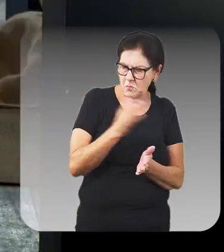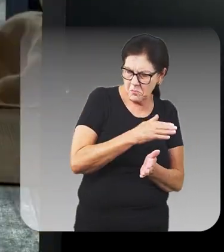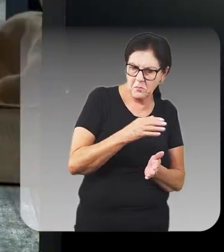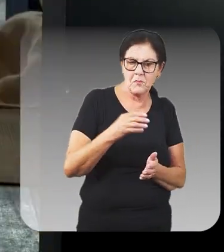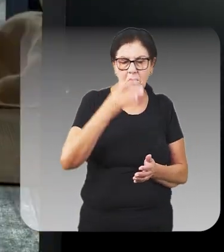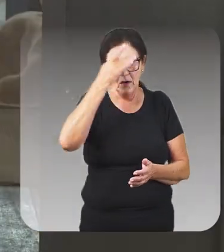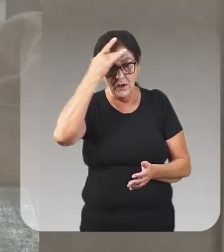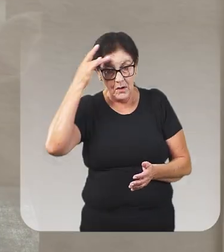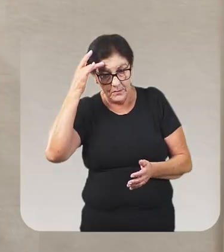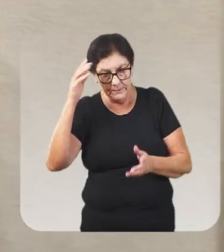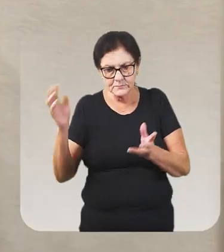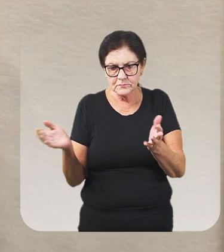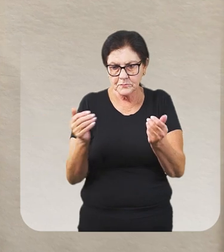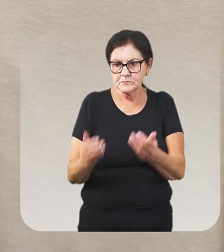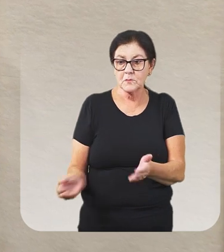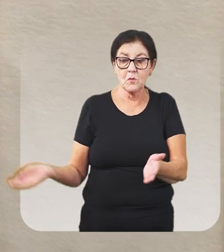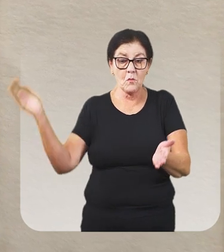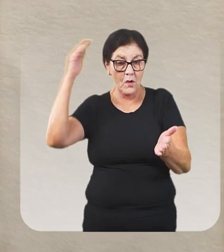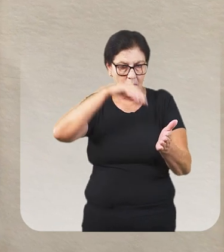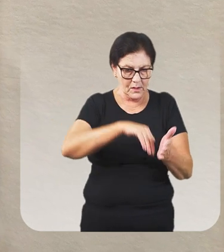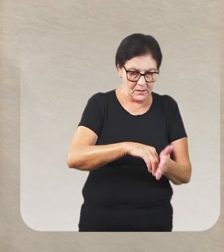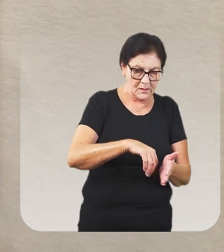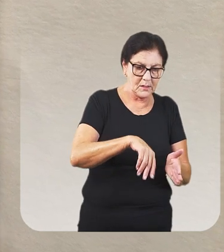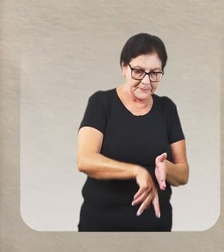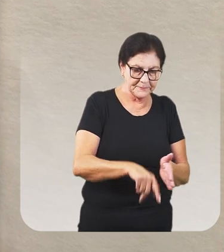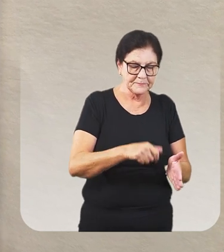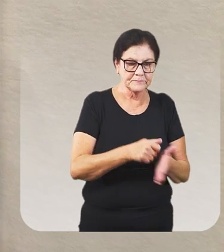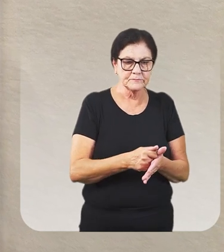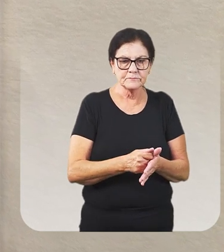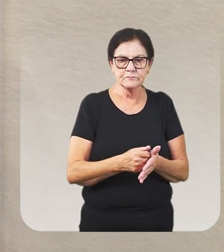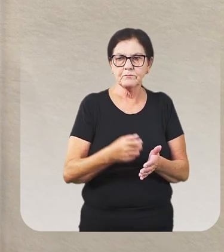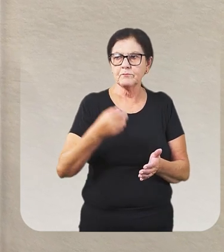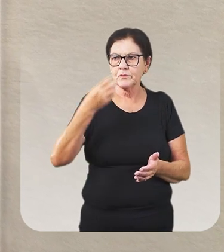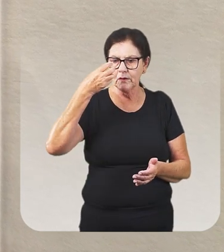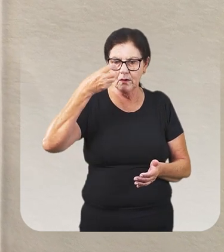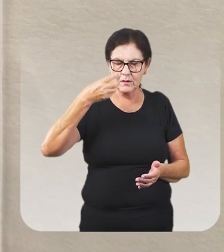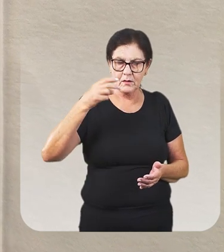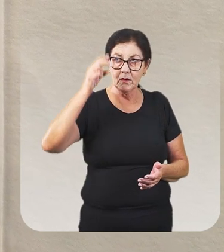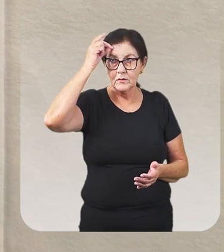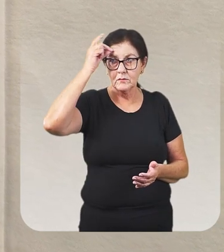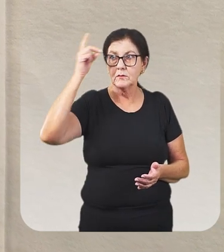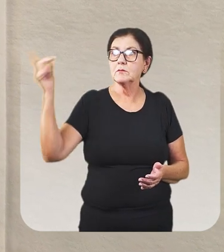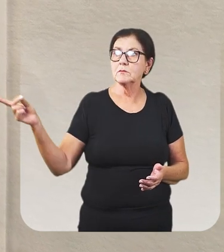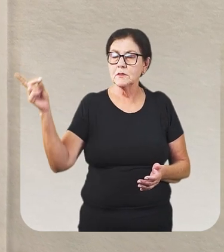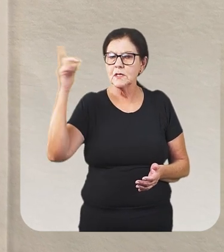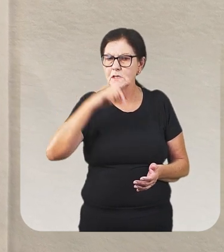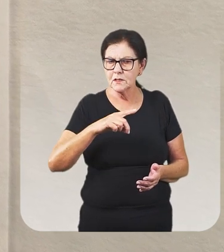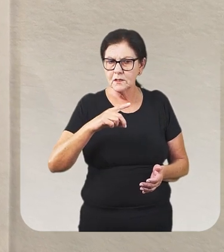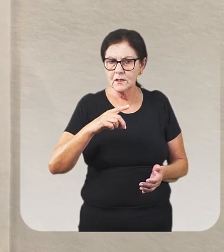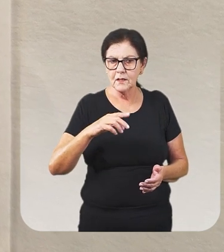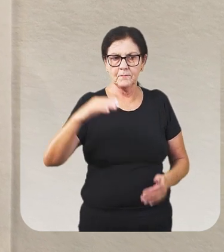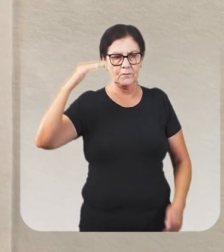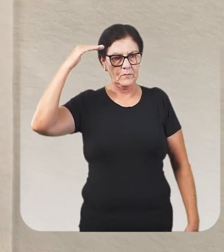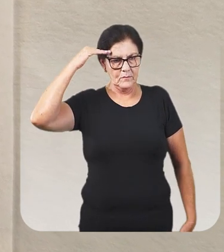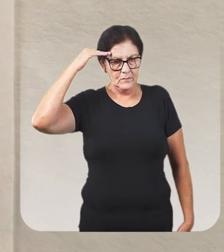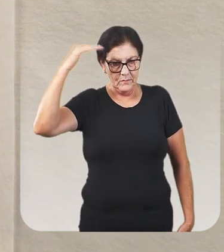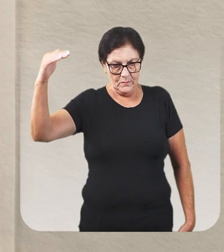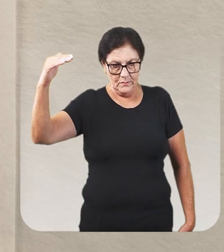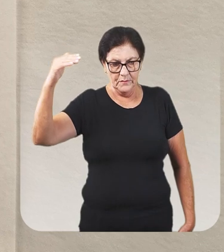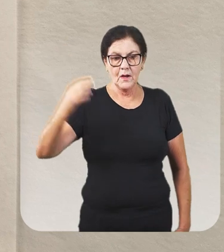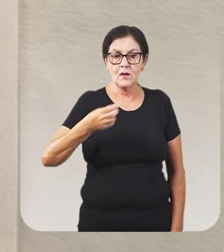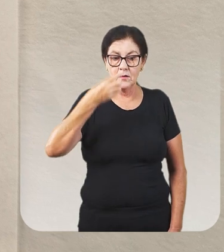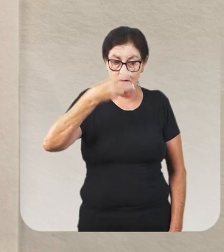o senhor João Mancini. E eles conseguiram trazer os restos mortais no dia 25 de agosto, no Dia